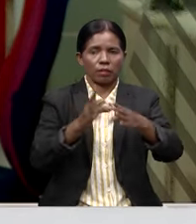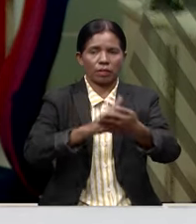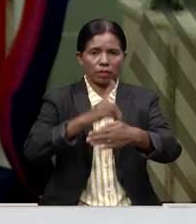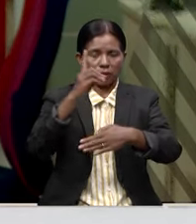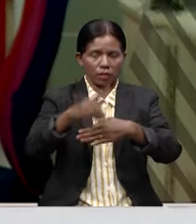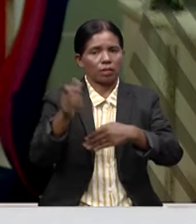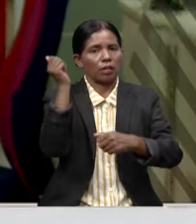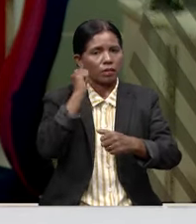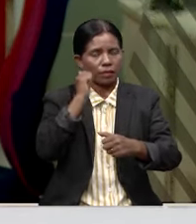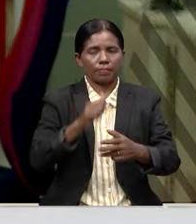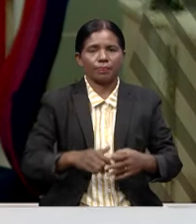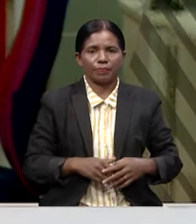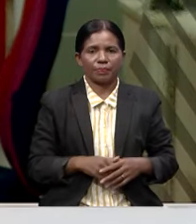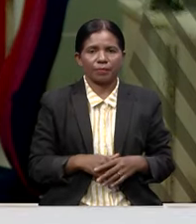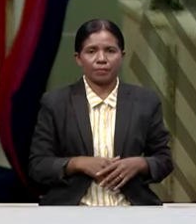Desenvolvimento Asiático.